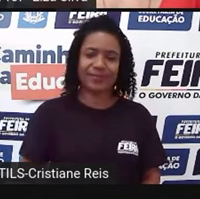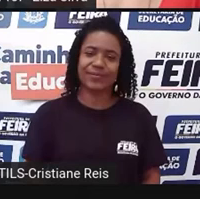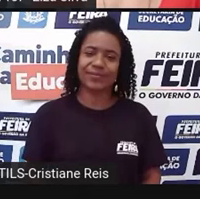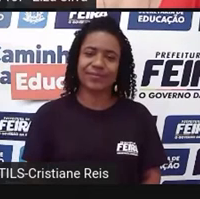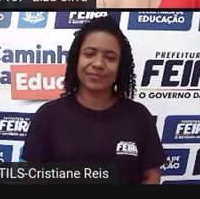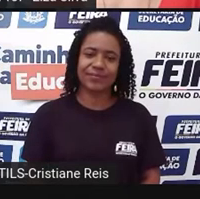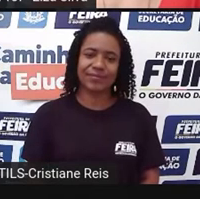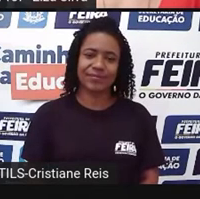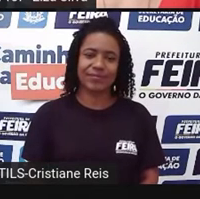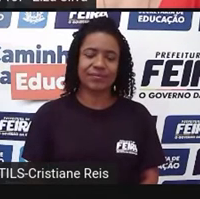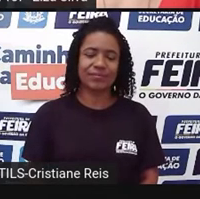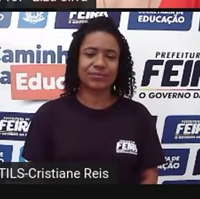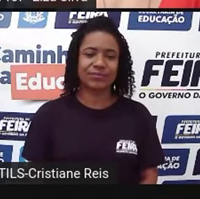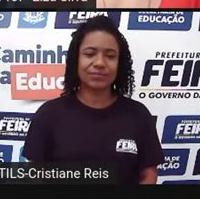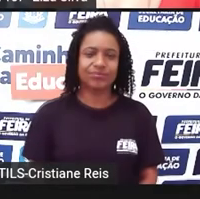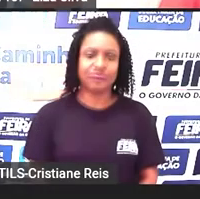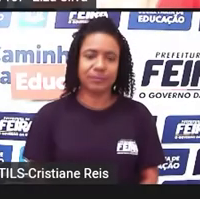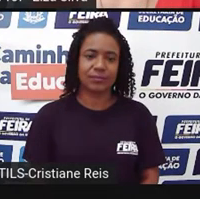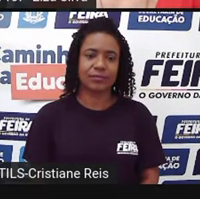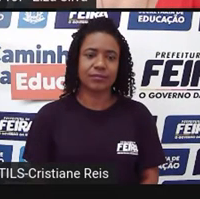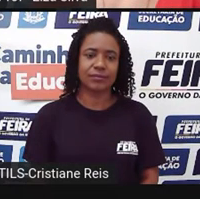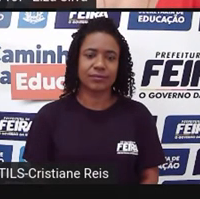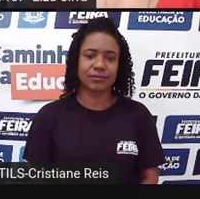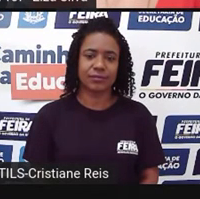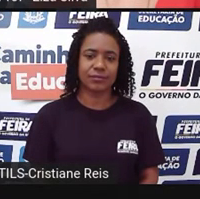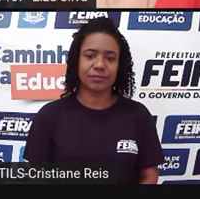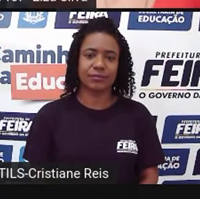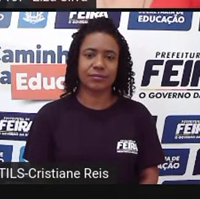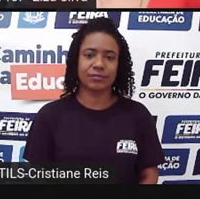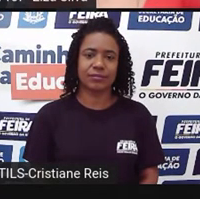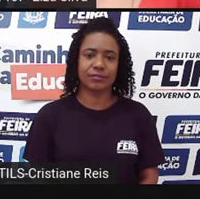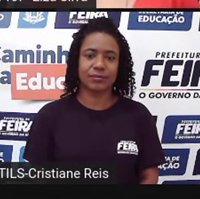a lesson in practice practice